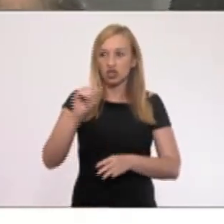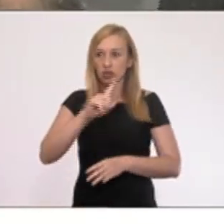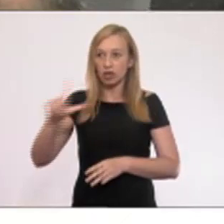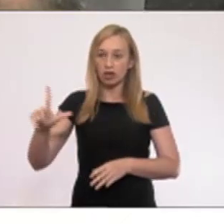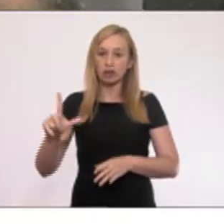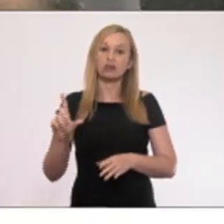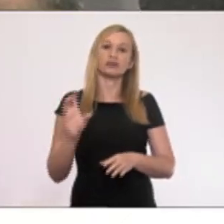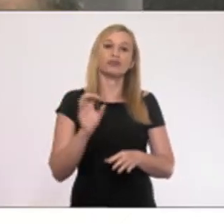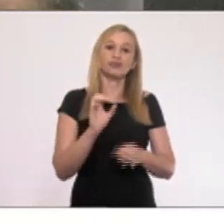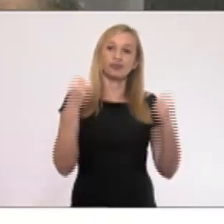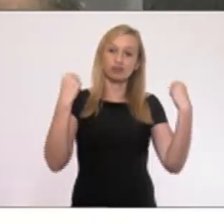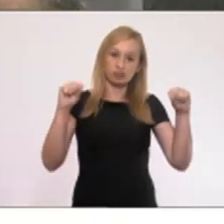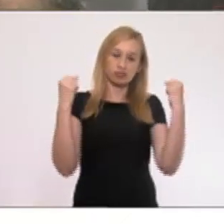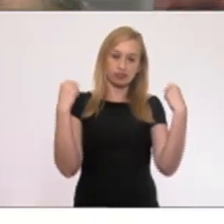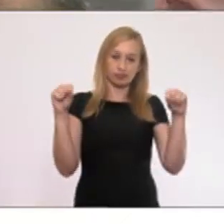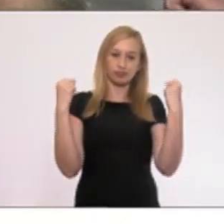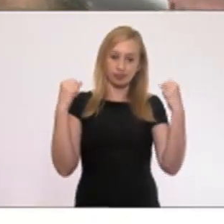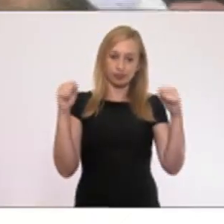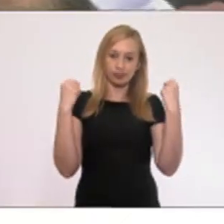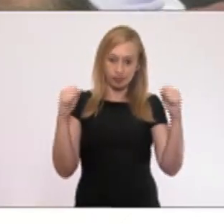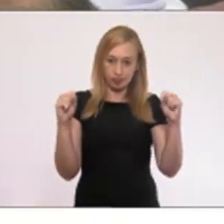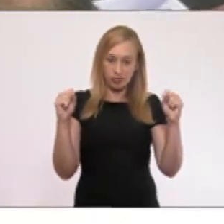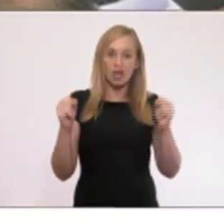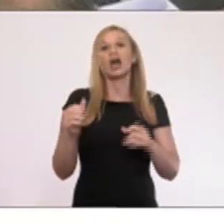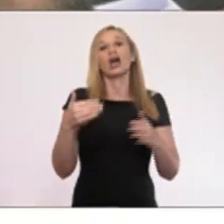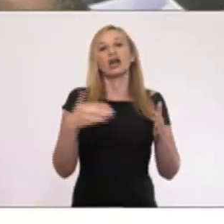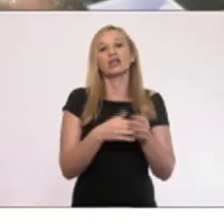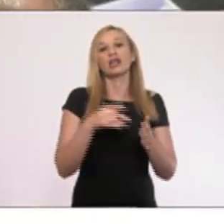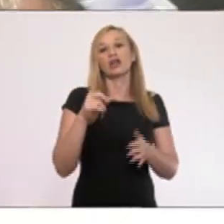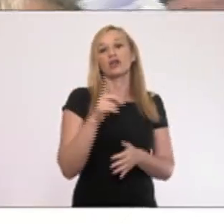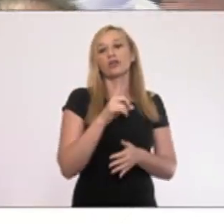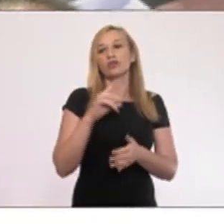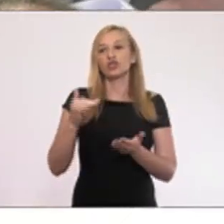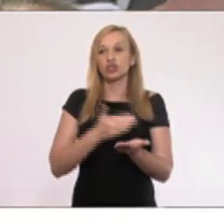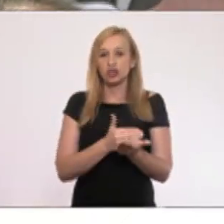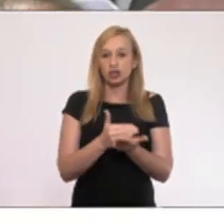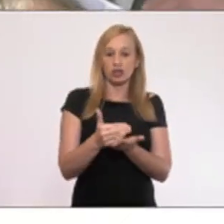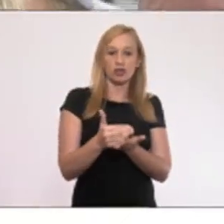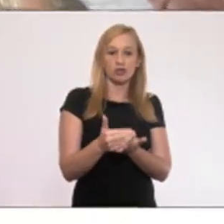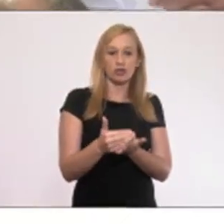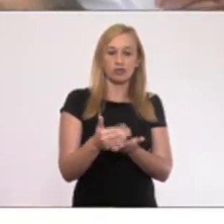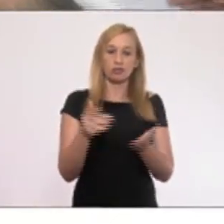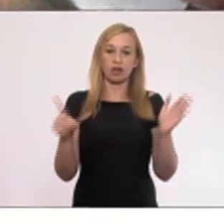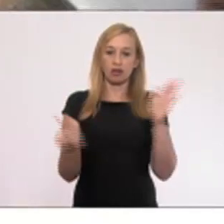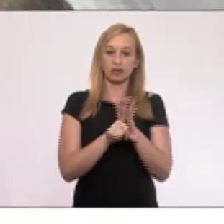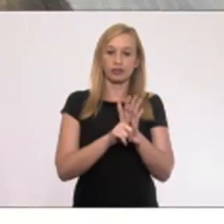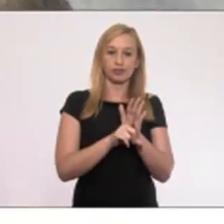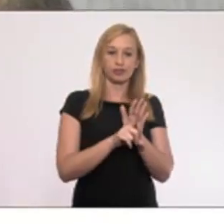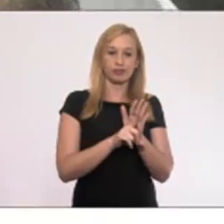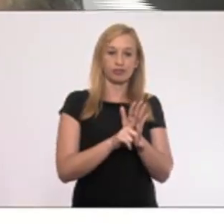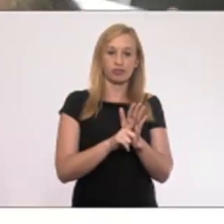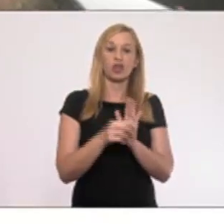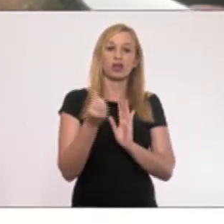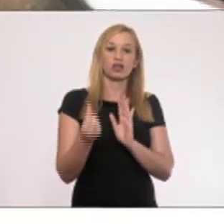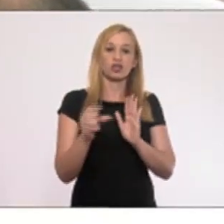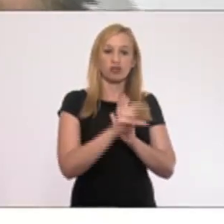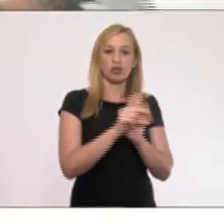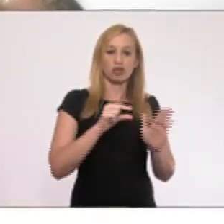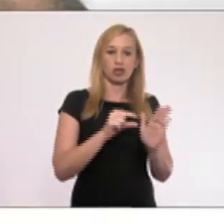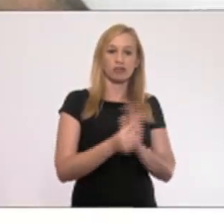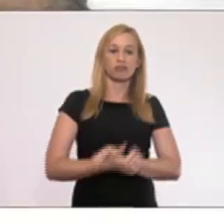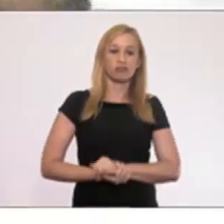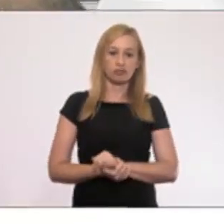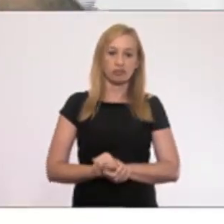Física da 1ª Região até a data de entrada em vigor desta lei. Artigo 6º. Esta